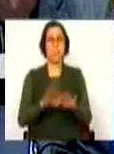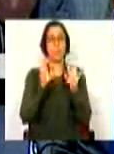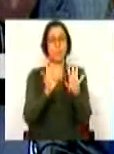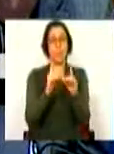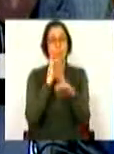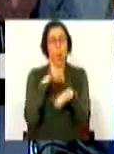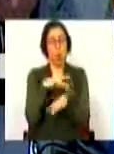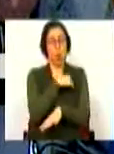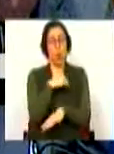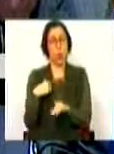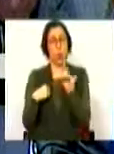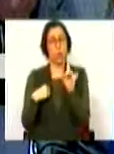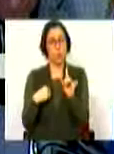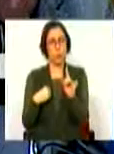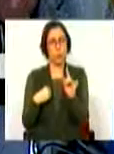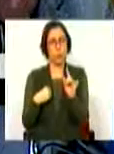que as consultas